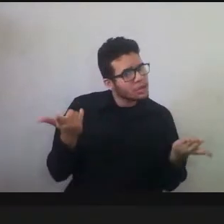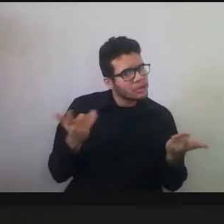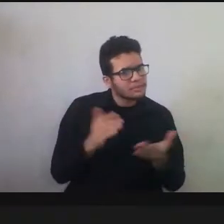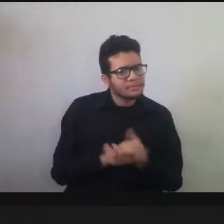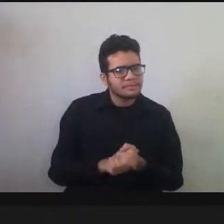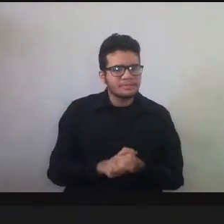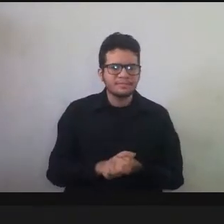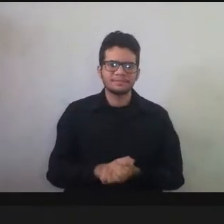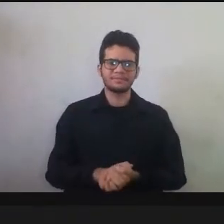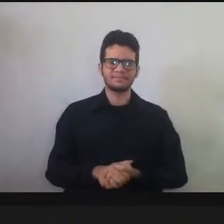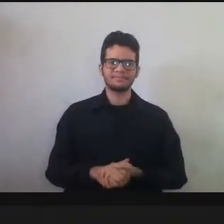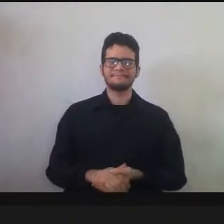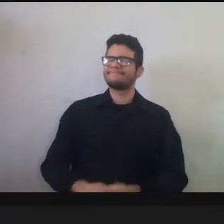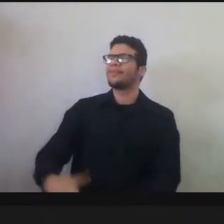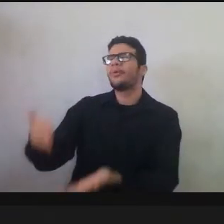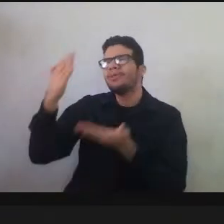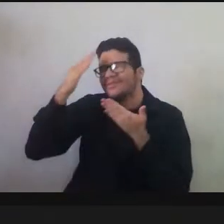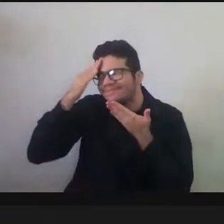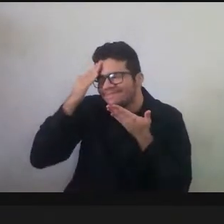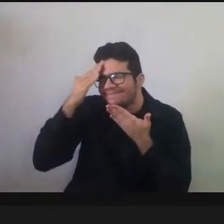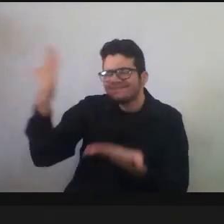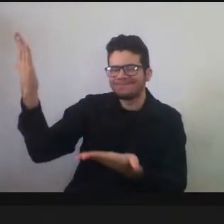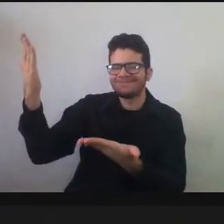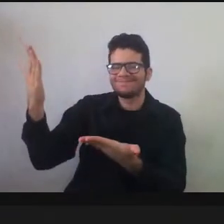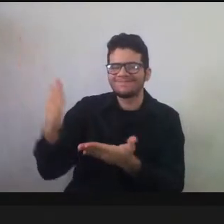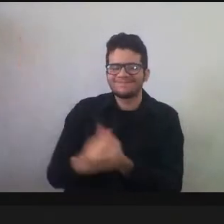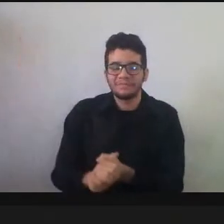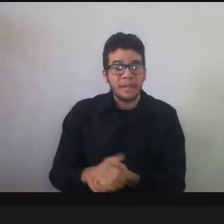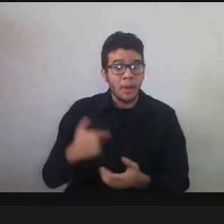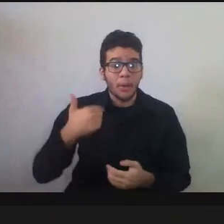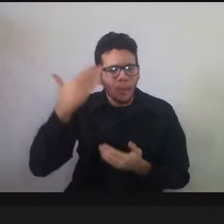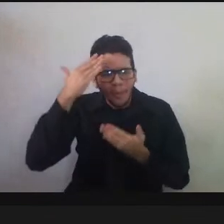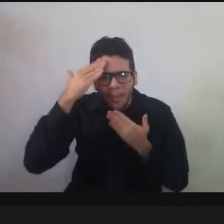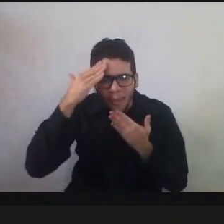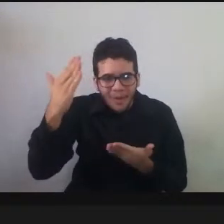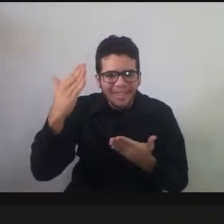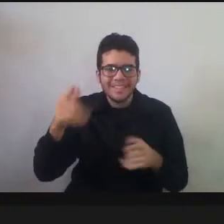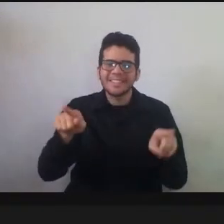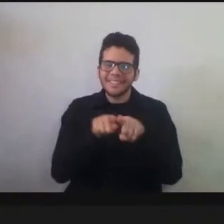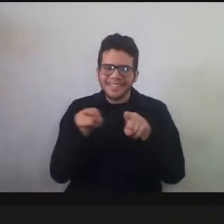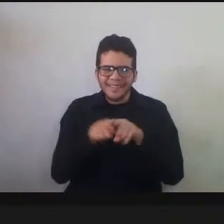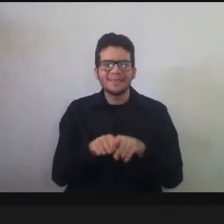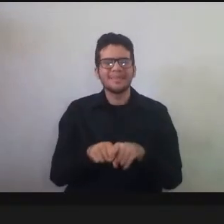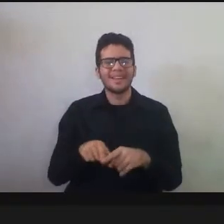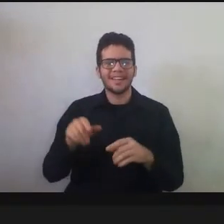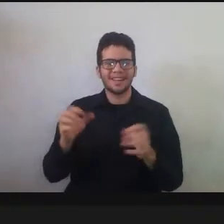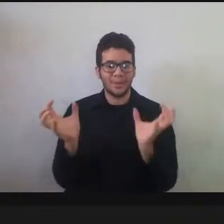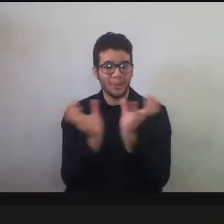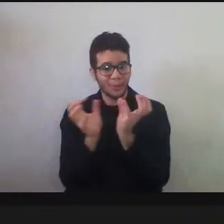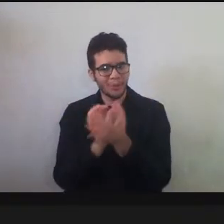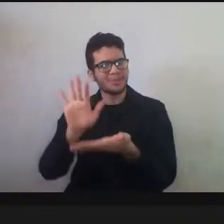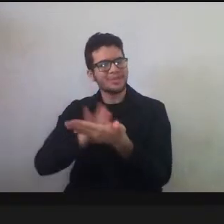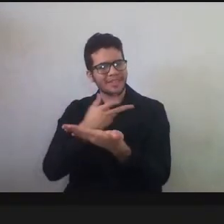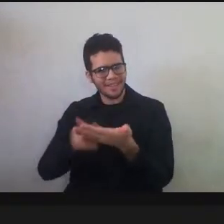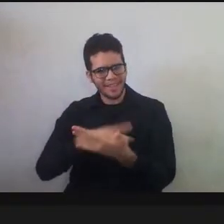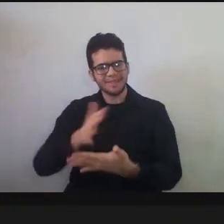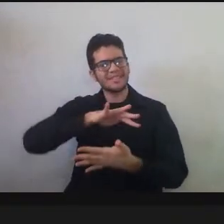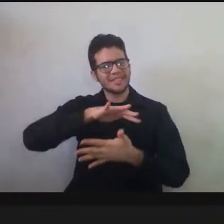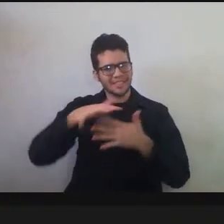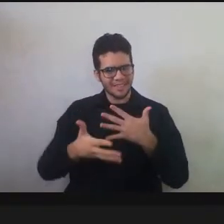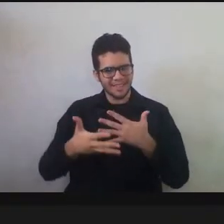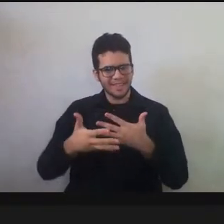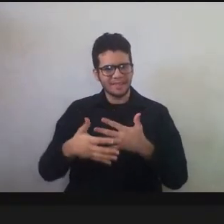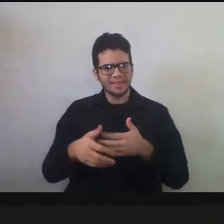Laiane muitíssimo obrigada agradeço também muito aos intérpretes de Libra que estiveram comigo durante